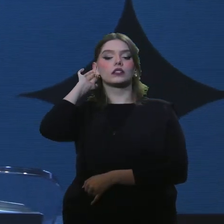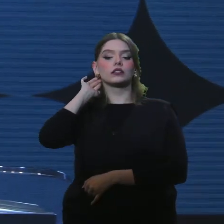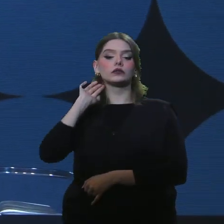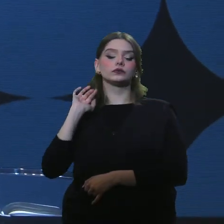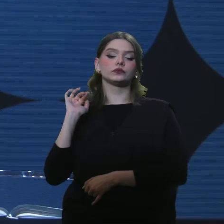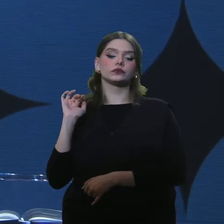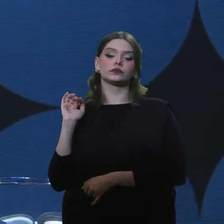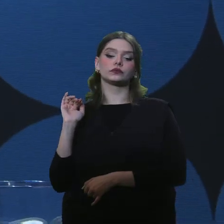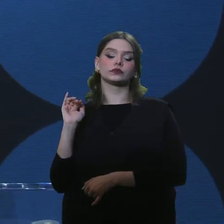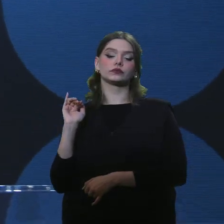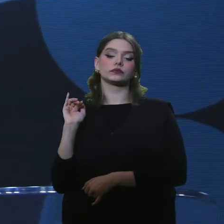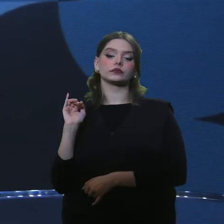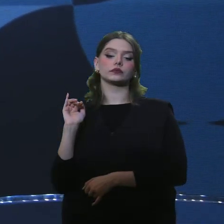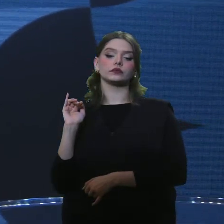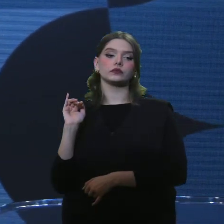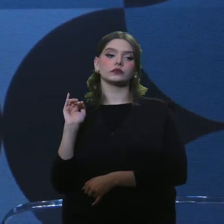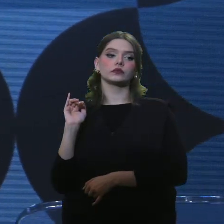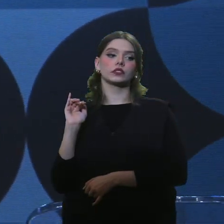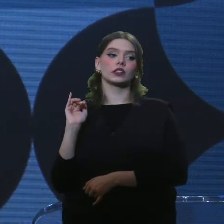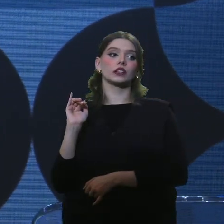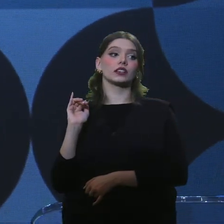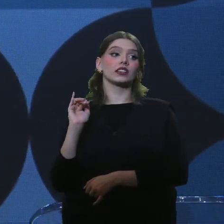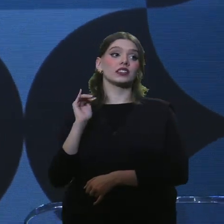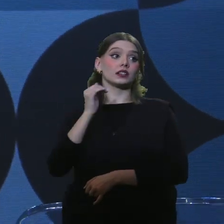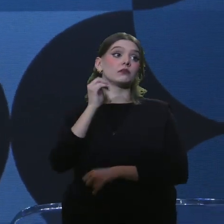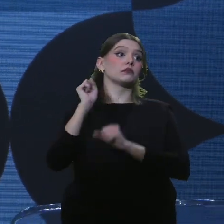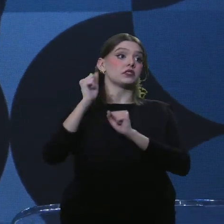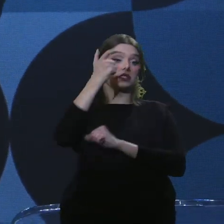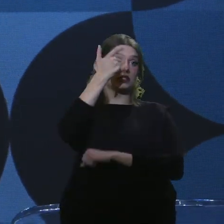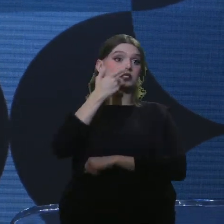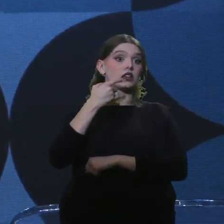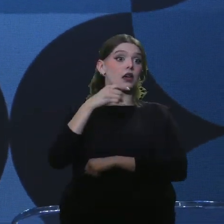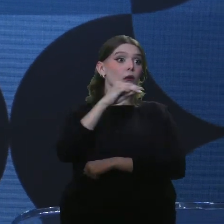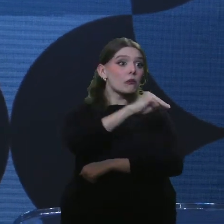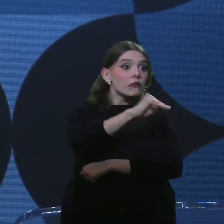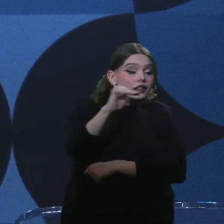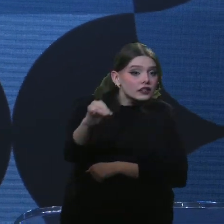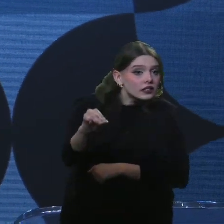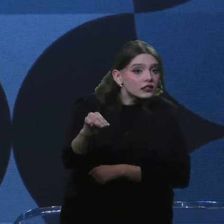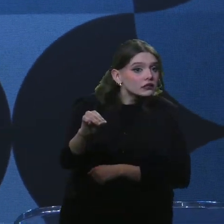ele era o Messias. Ele tinha tudo para ser